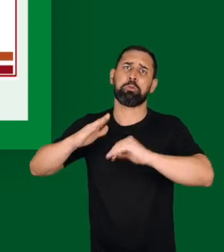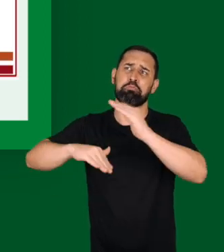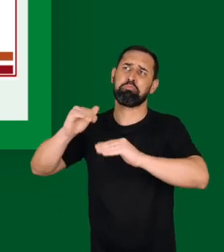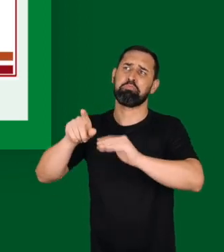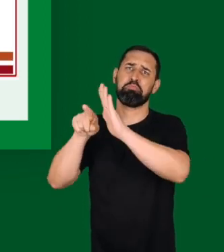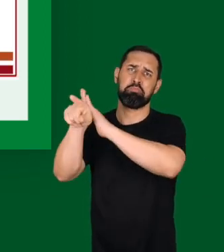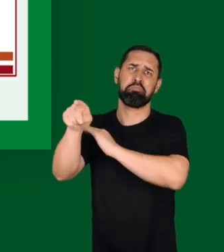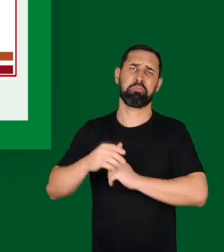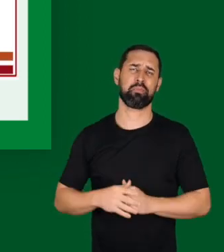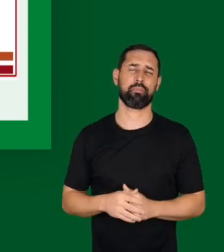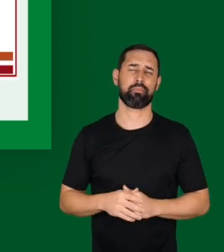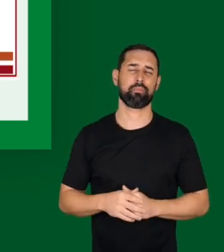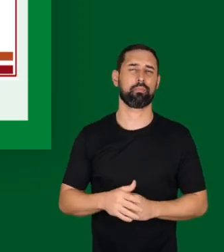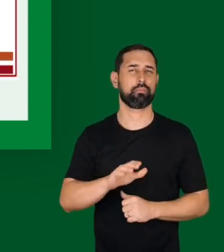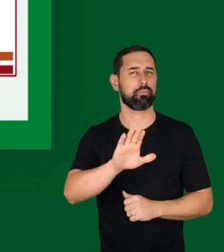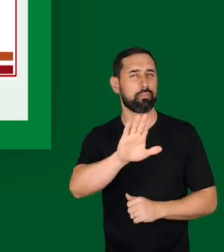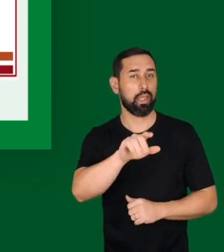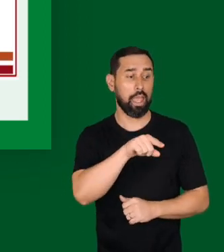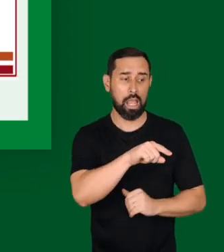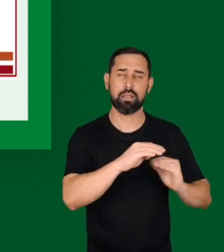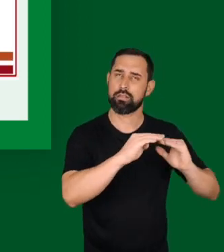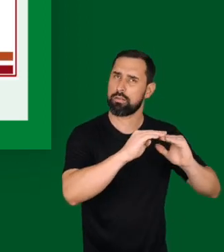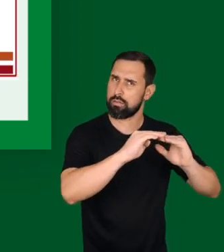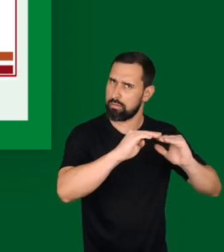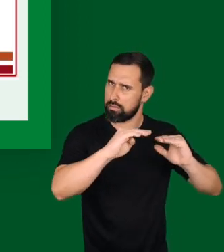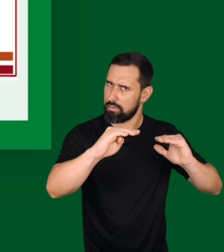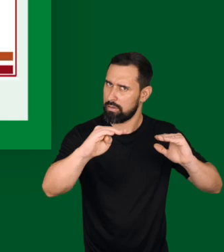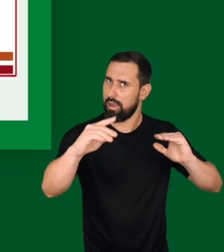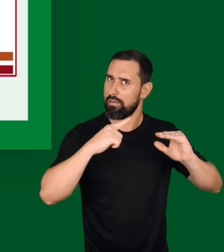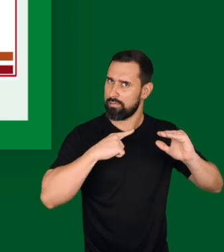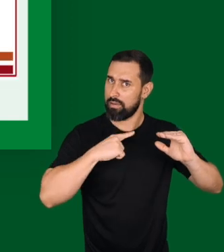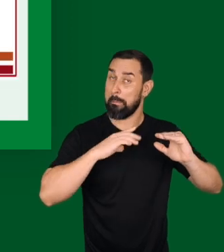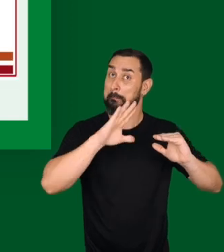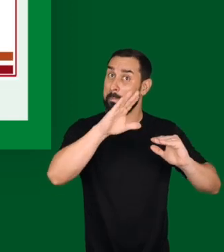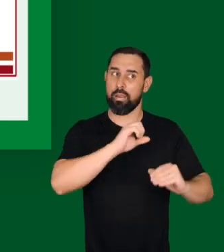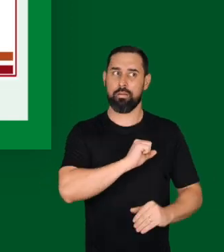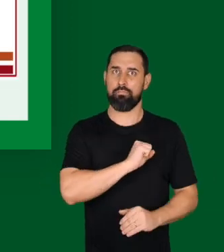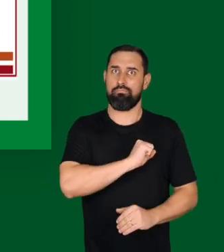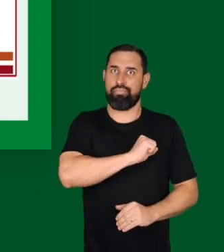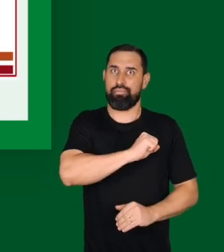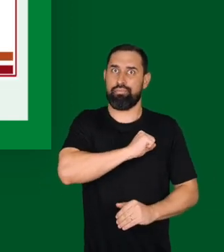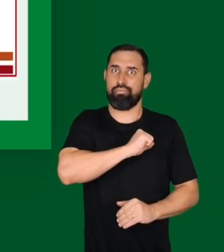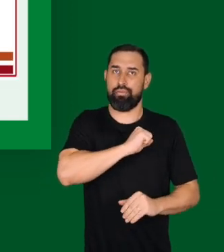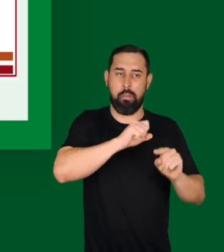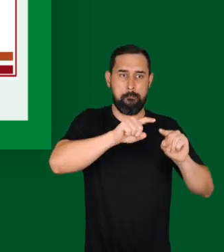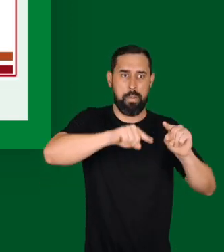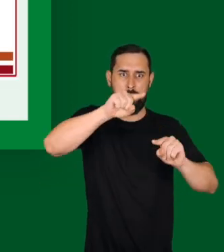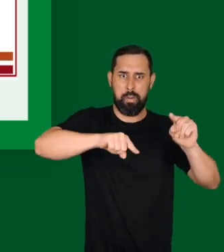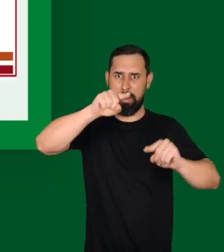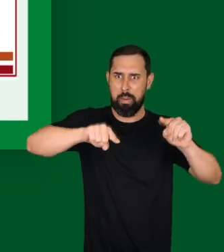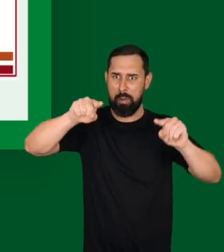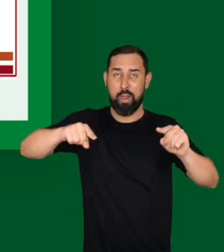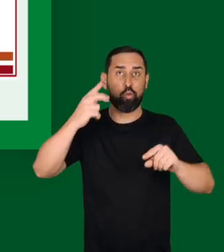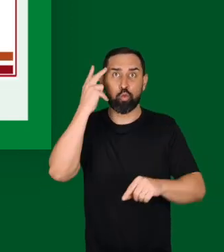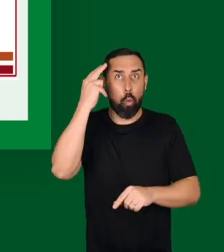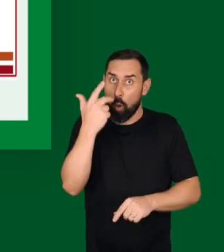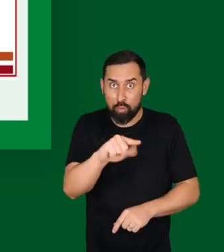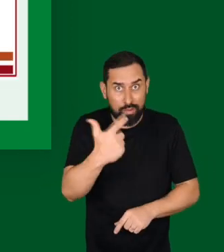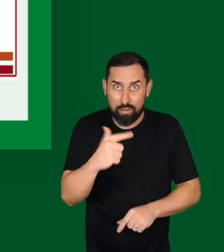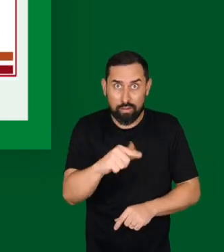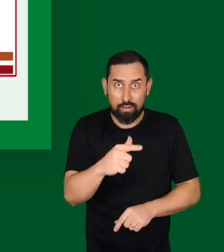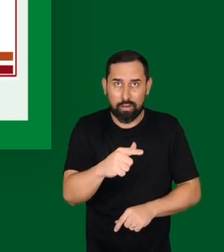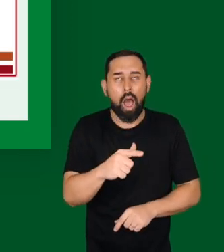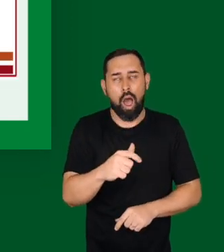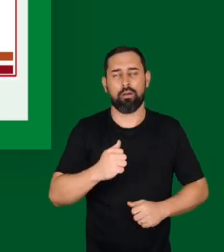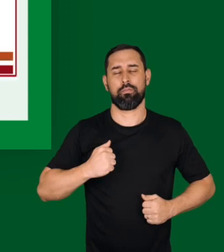Então você pode discutir com o especialista. Naquele paciente, mesmo inicialmente estável, que mantém instabilidade por